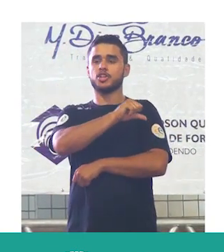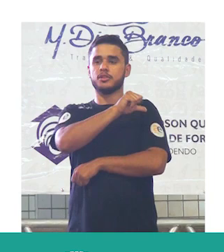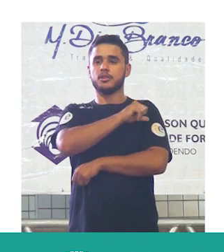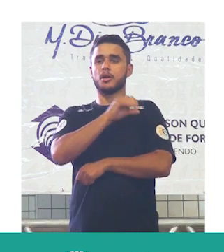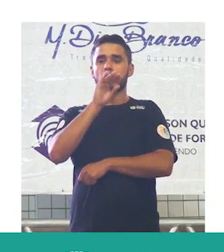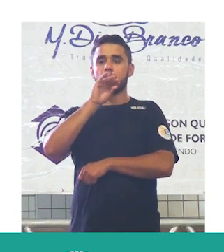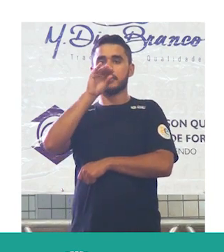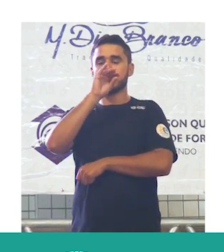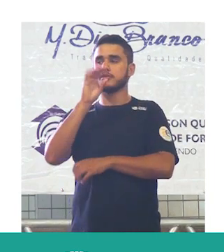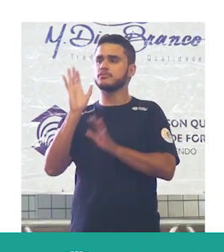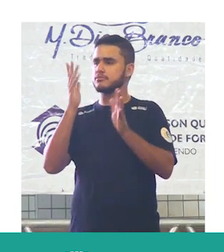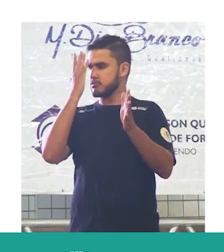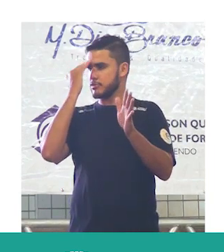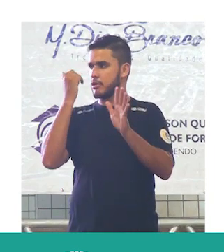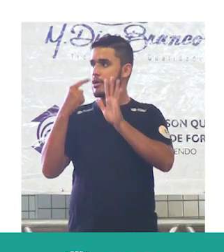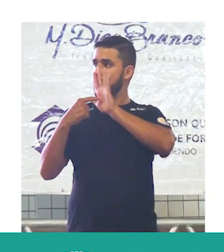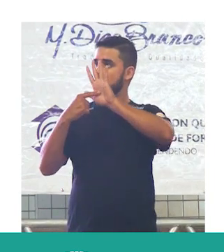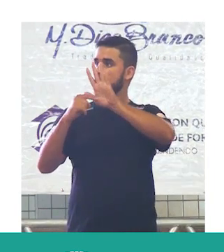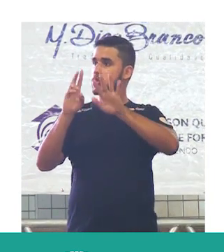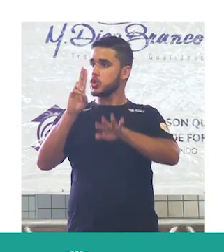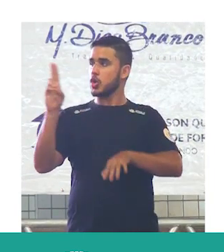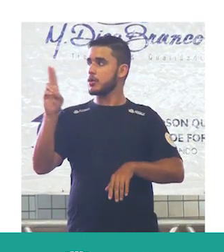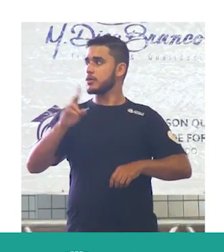Fazer propaganda dele não, todo mundo sabe quem é.